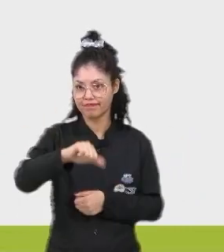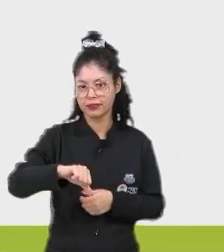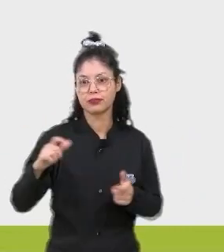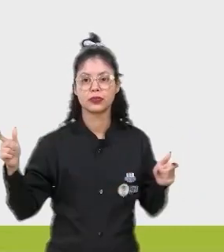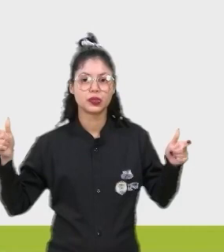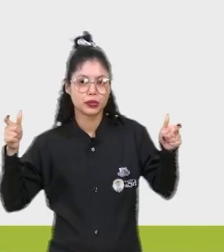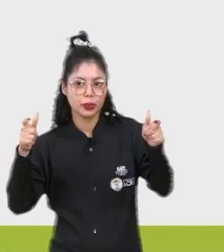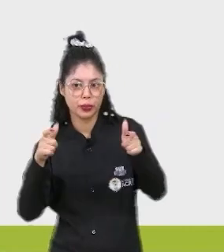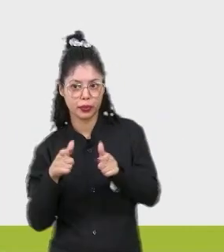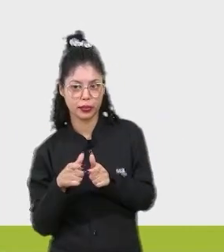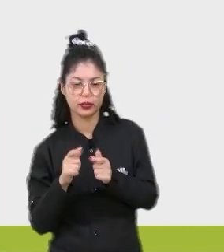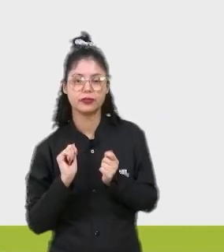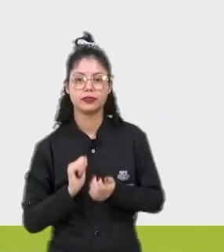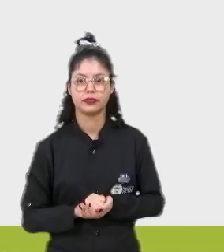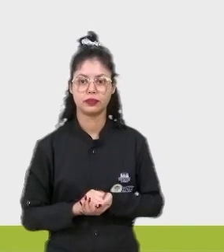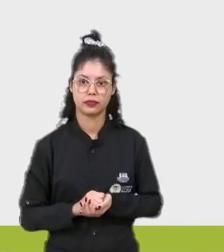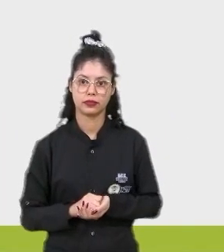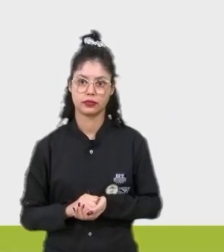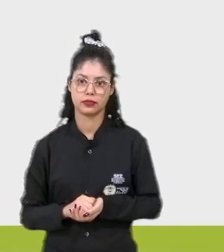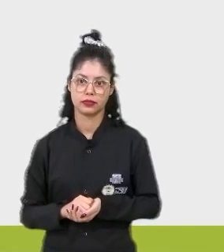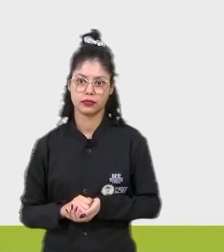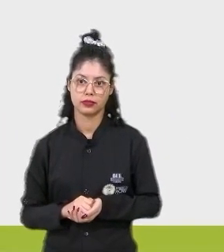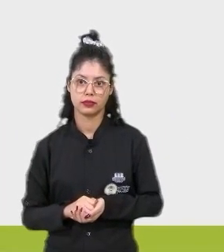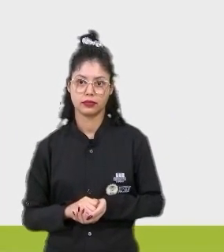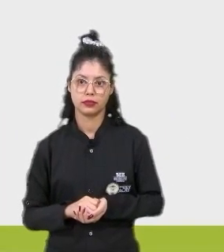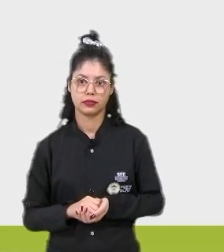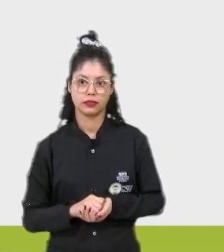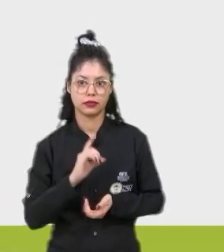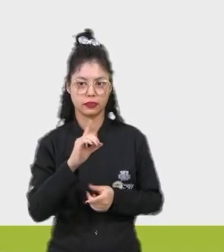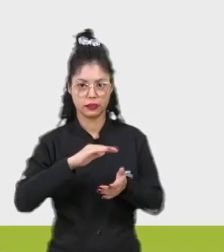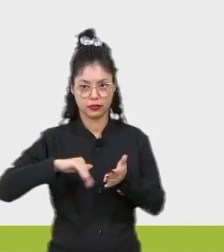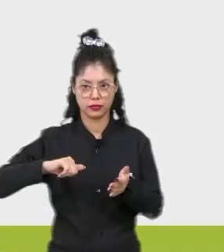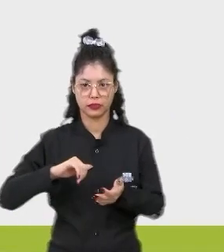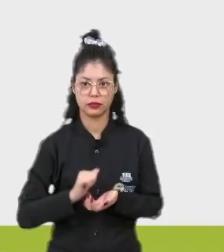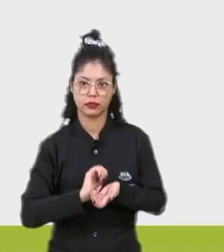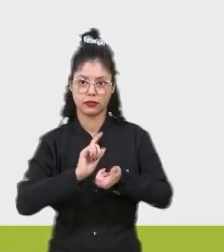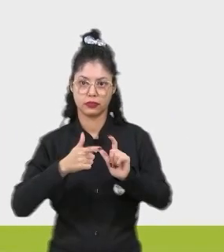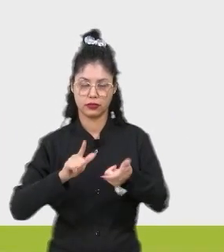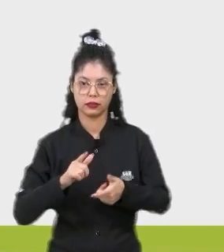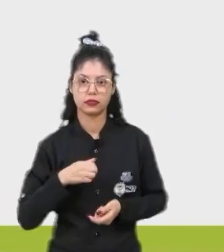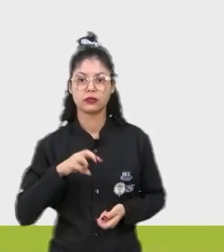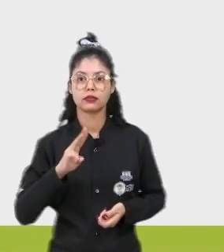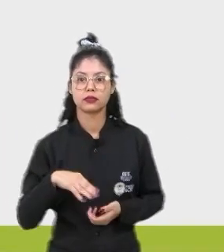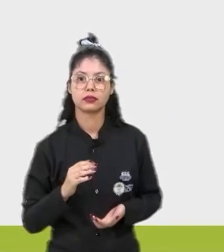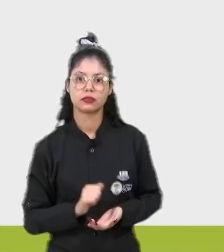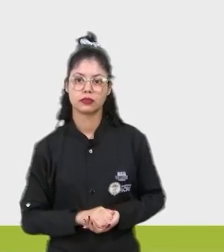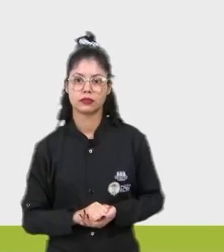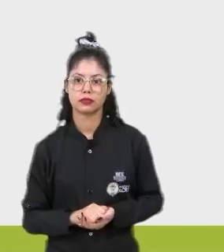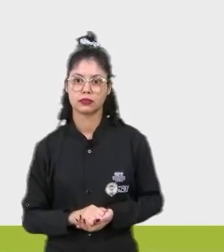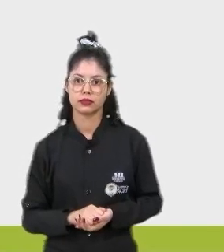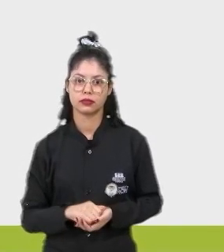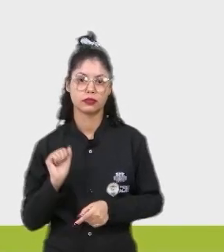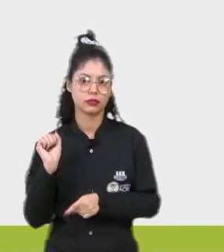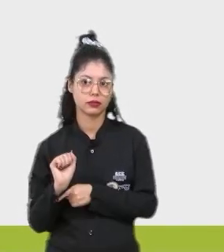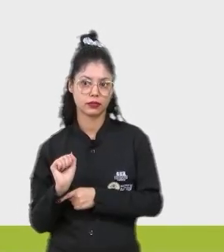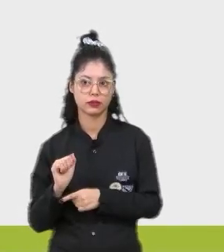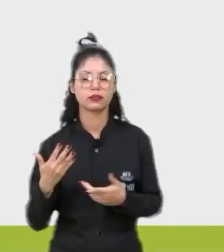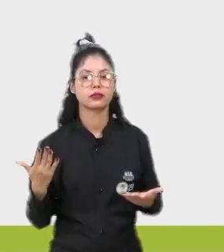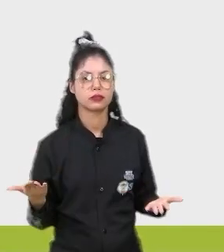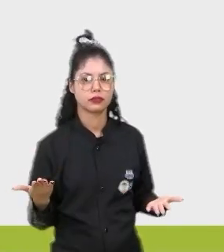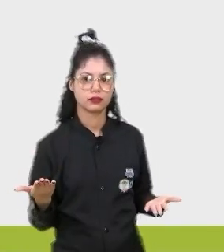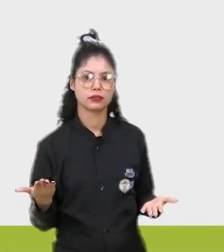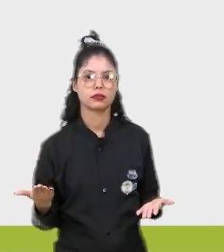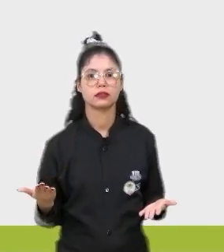vai diminuir. Então, a D fala que vai aumentar. Então, o nosso gabarito aqui só pode ser quem? Gabarito letra A.